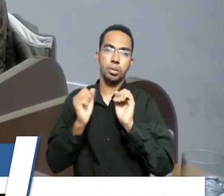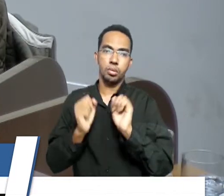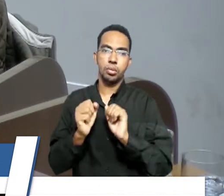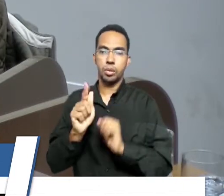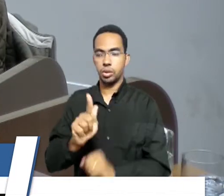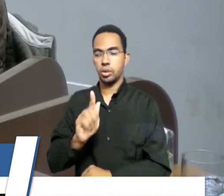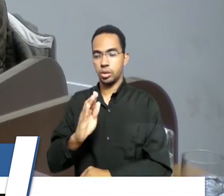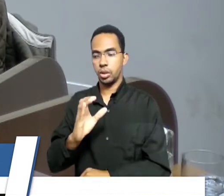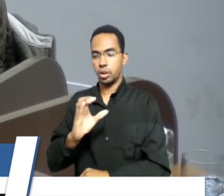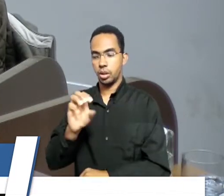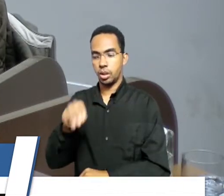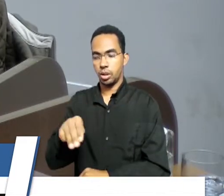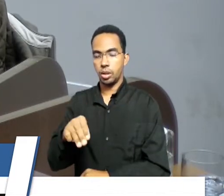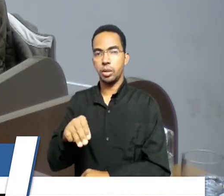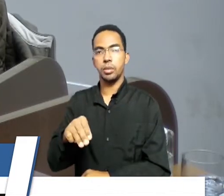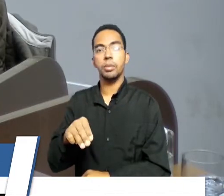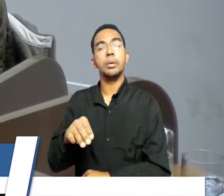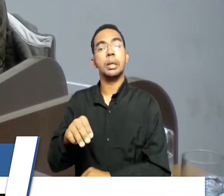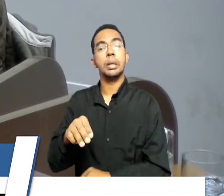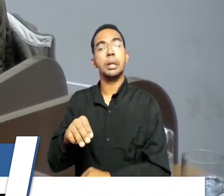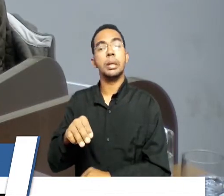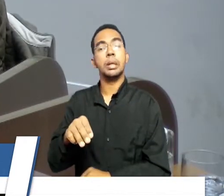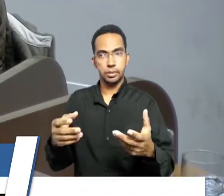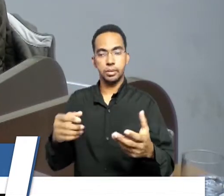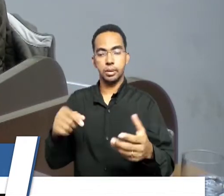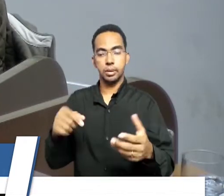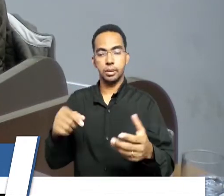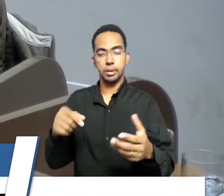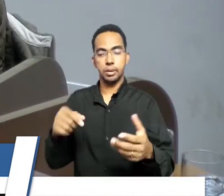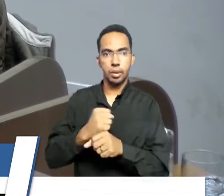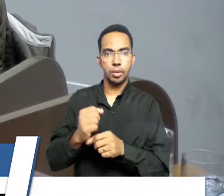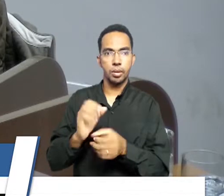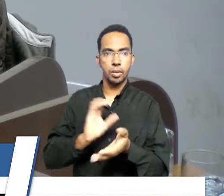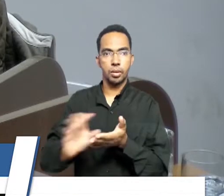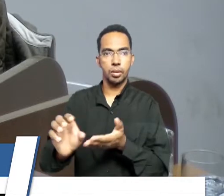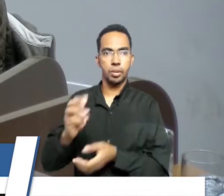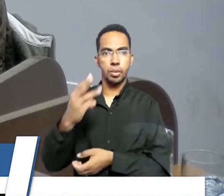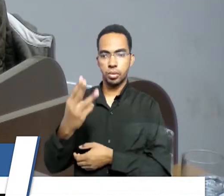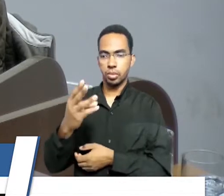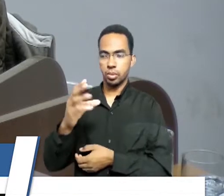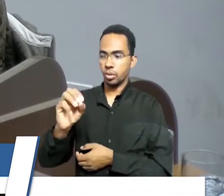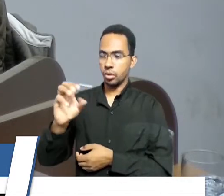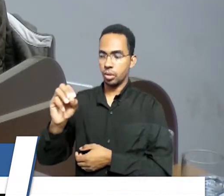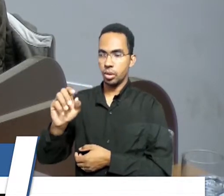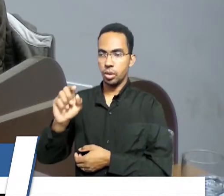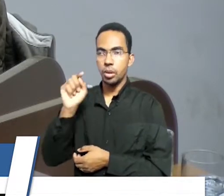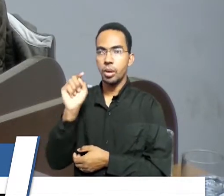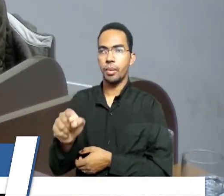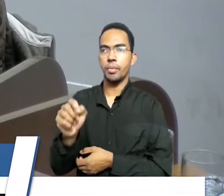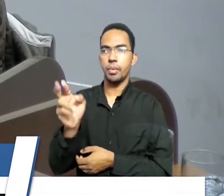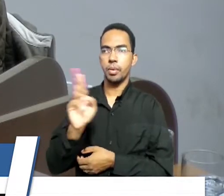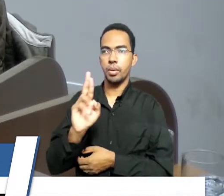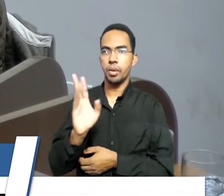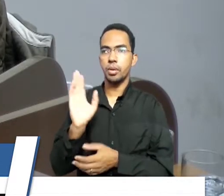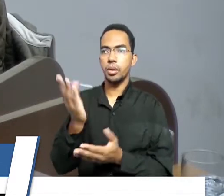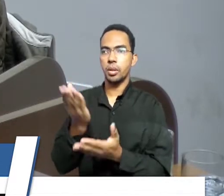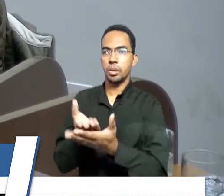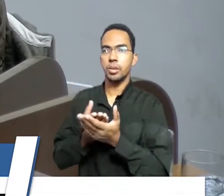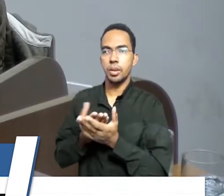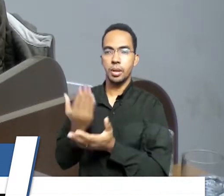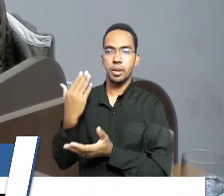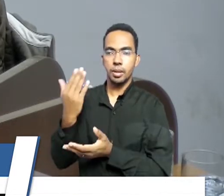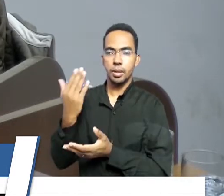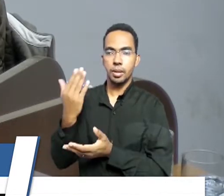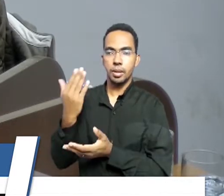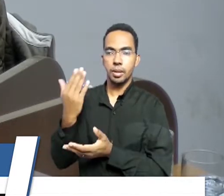E esse ano nós destinamos 300 mil, foram até licitados recentemente, deve estar para comprar 2